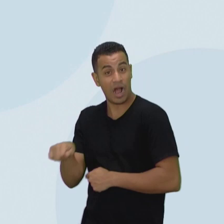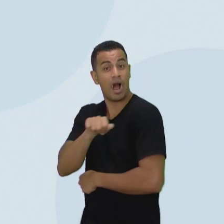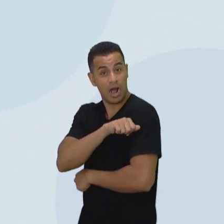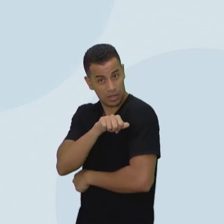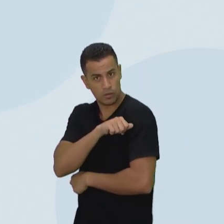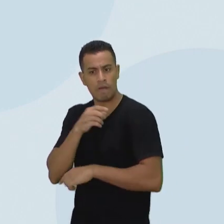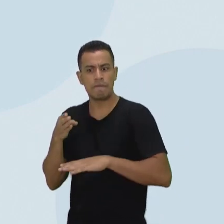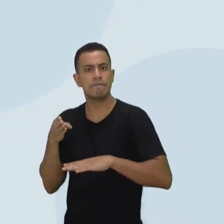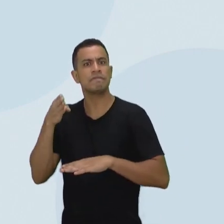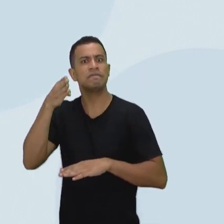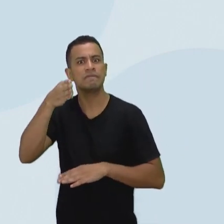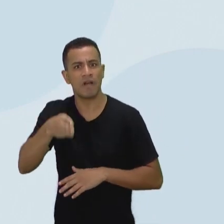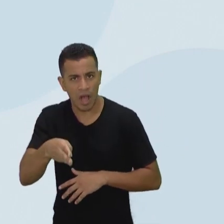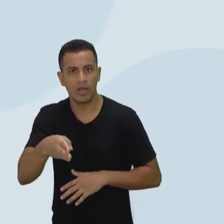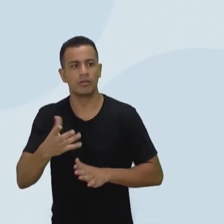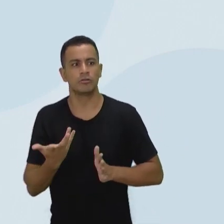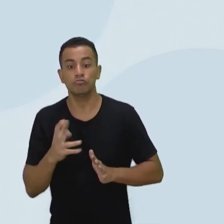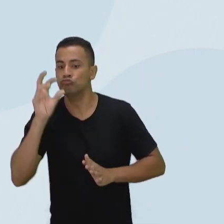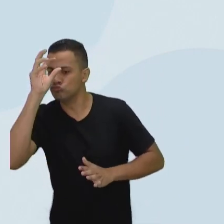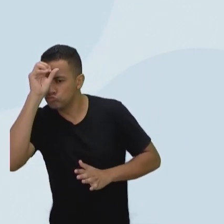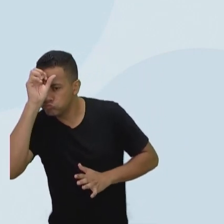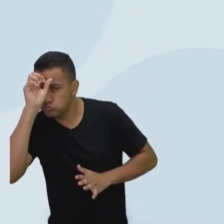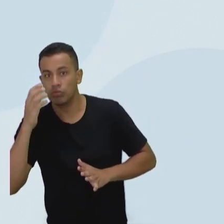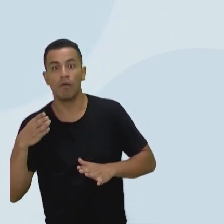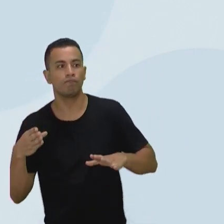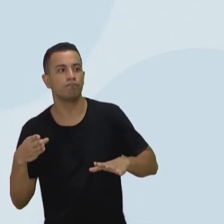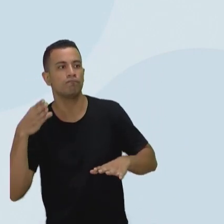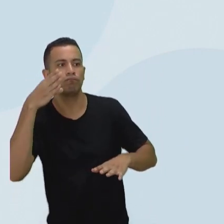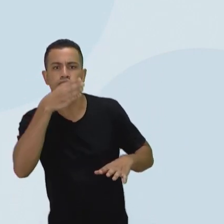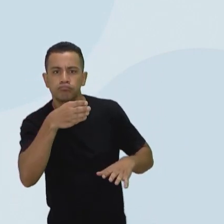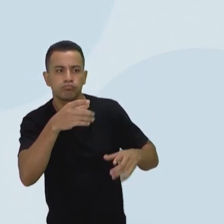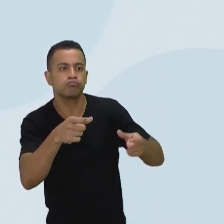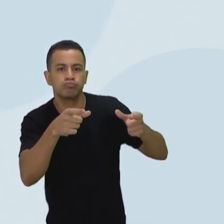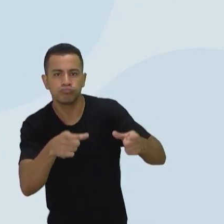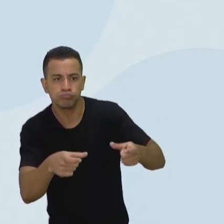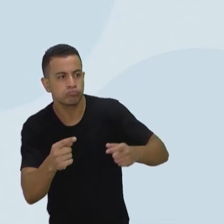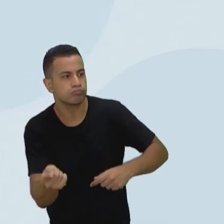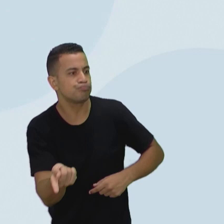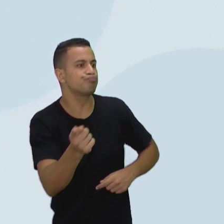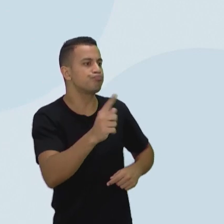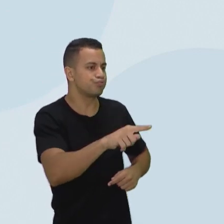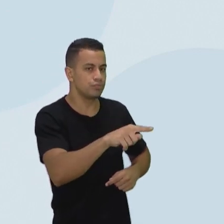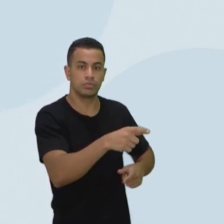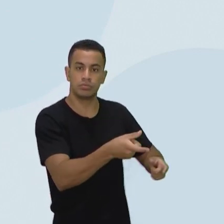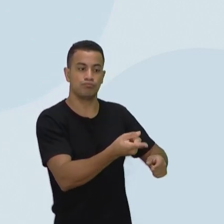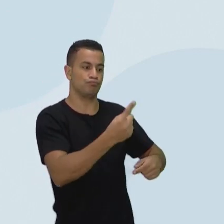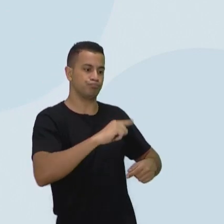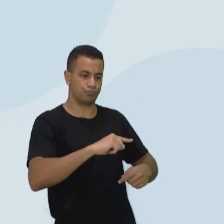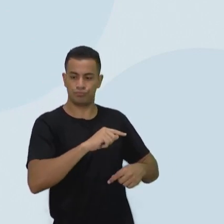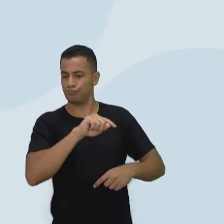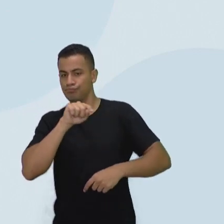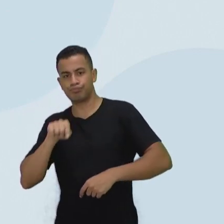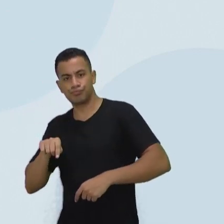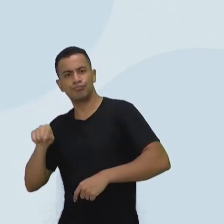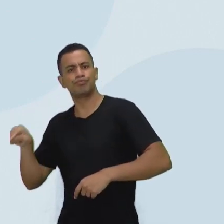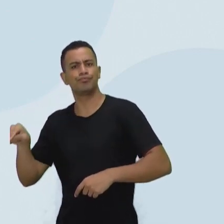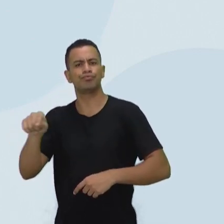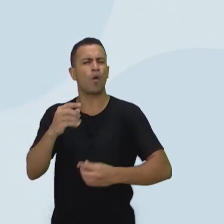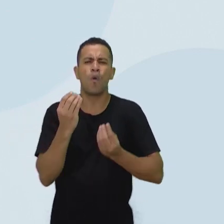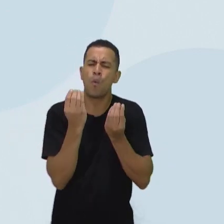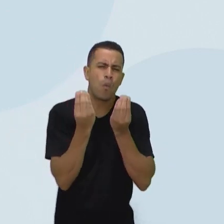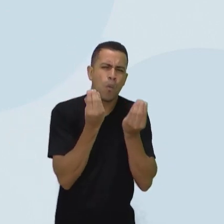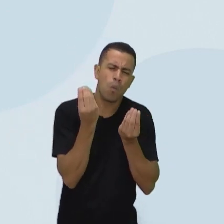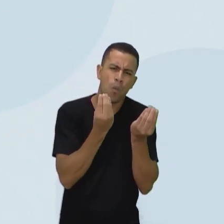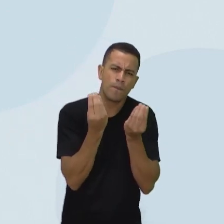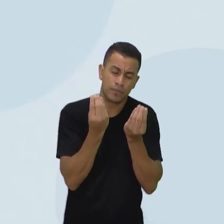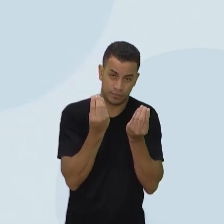realmente, estações. E como que se dá essa metodologia rotação por estação? Como que ela